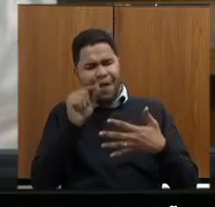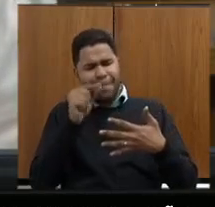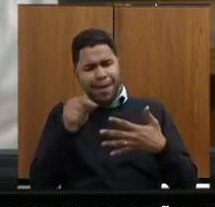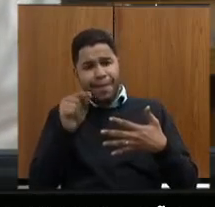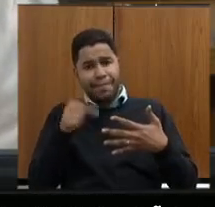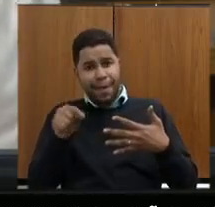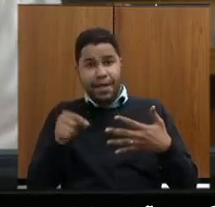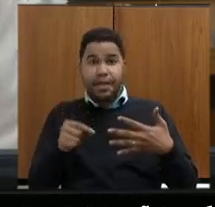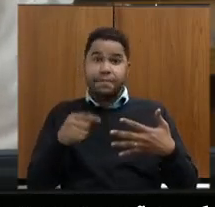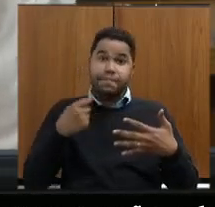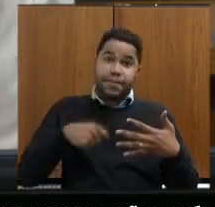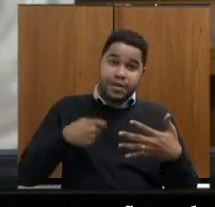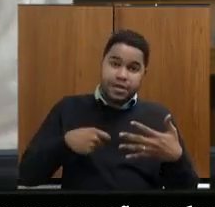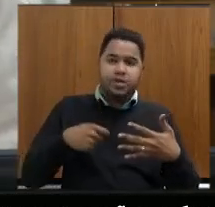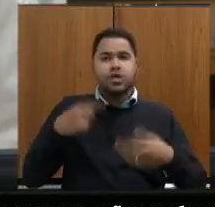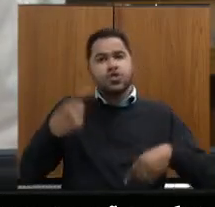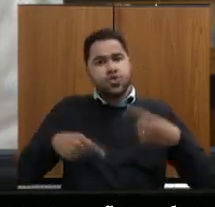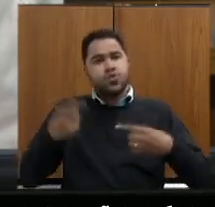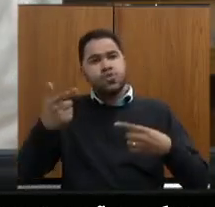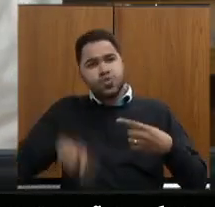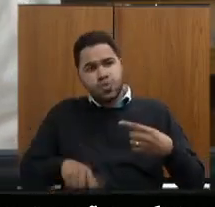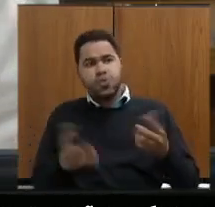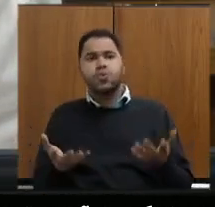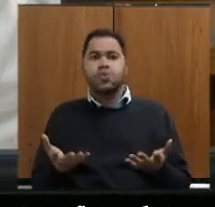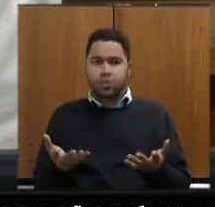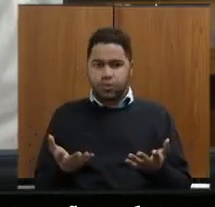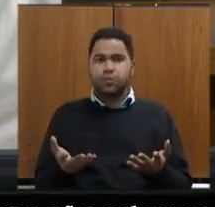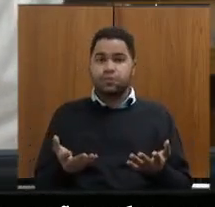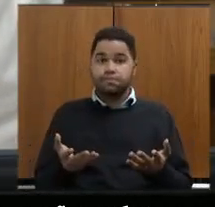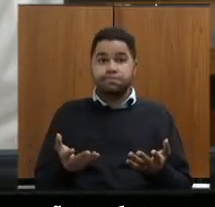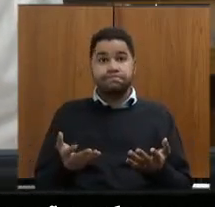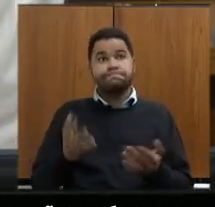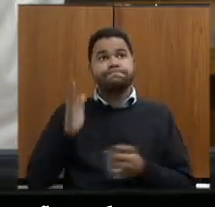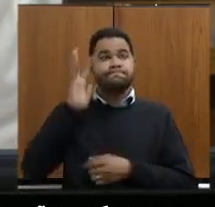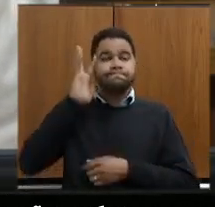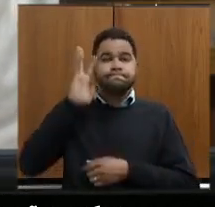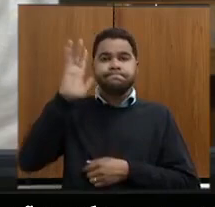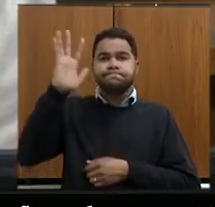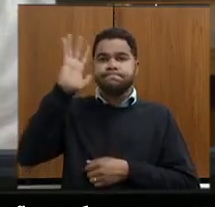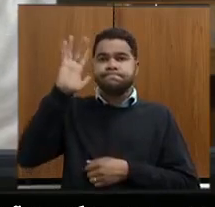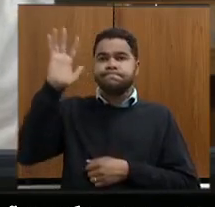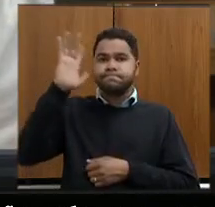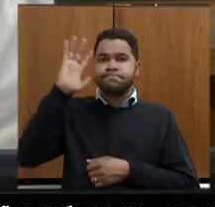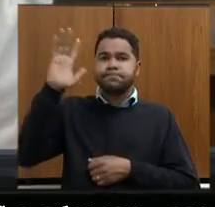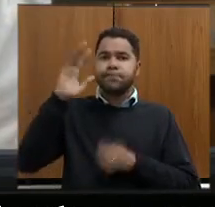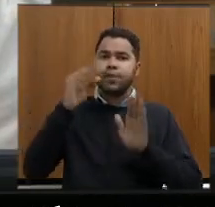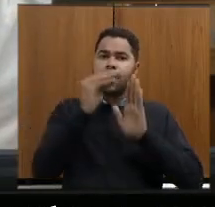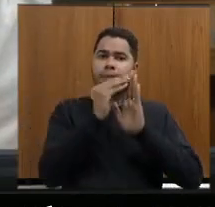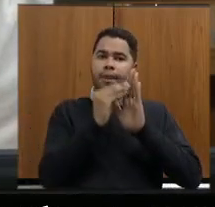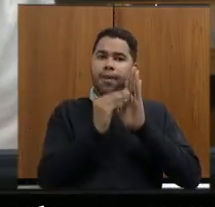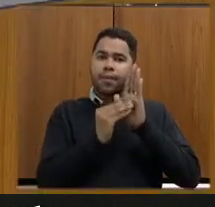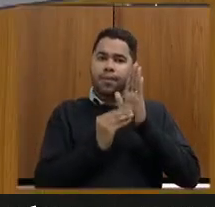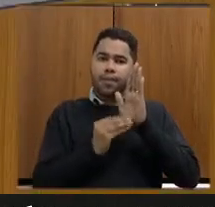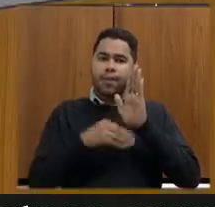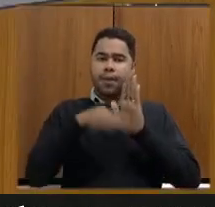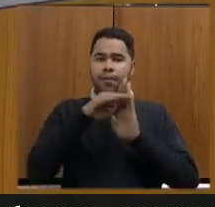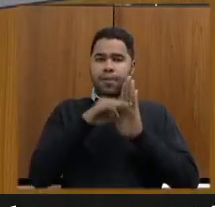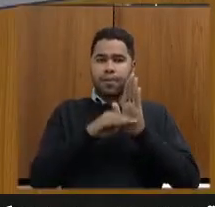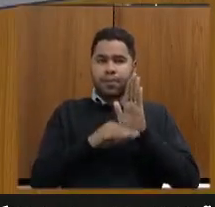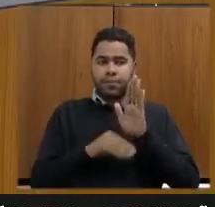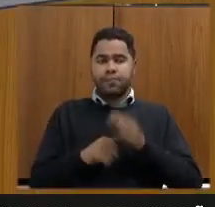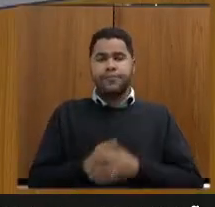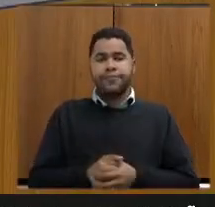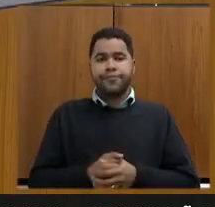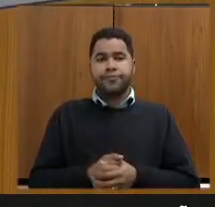que deveria ser feito rede escute Aquilo é que que idealmente estaria na génese dos programas de